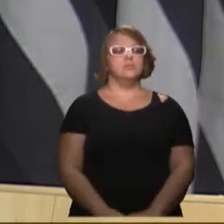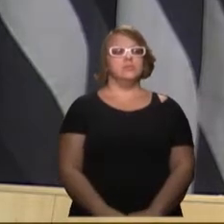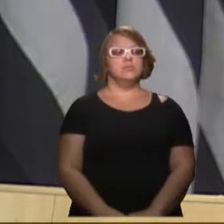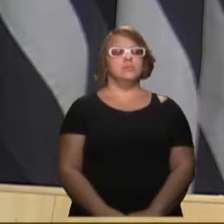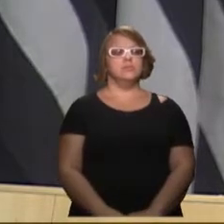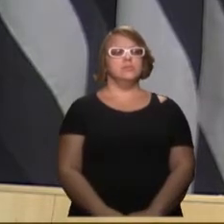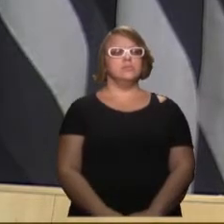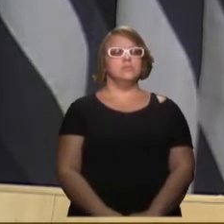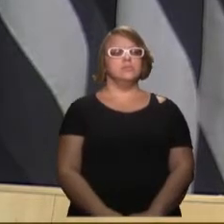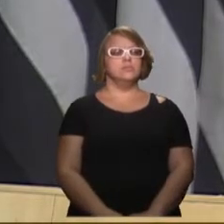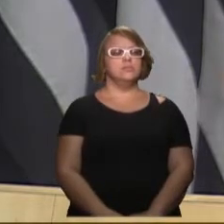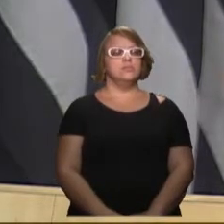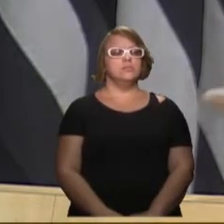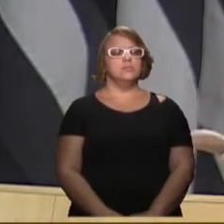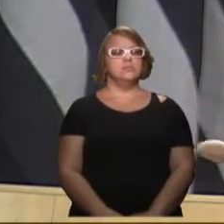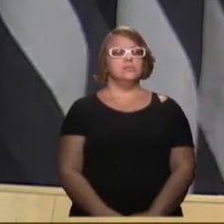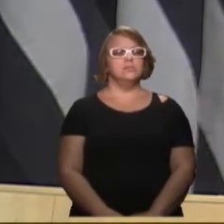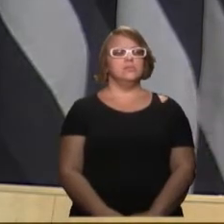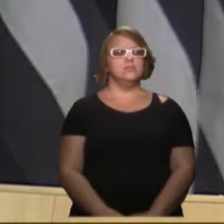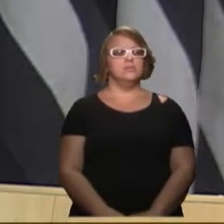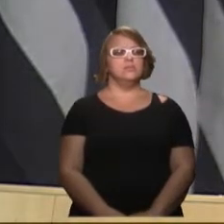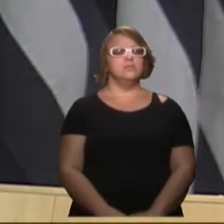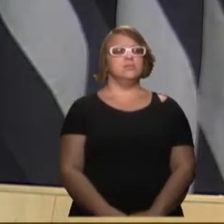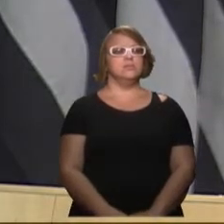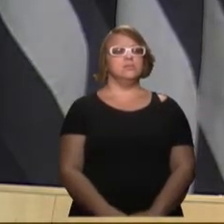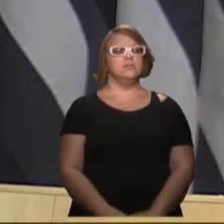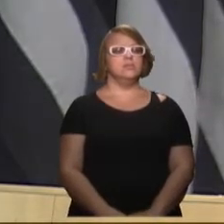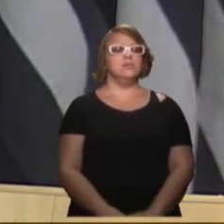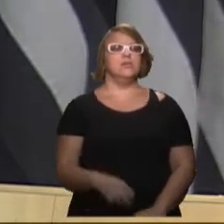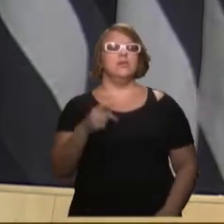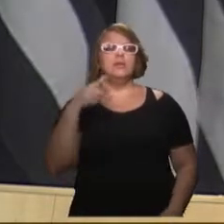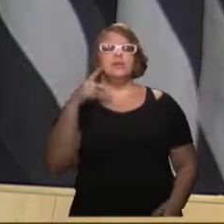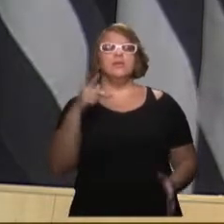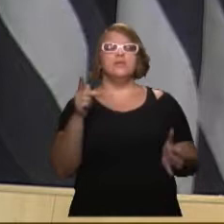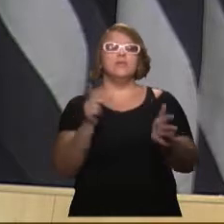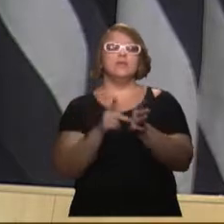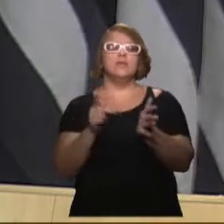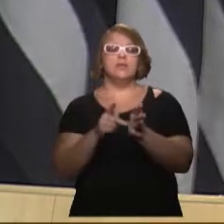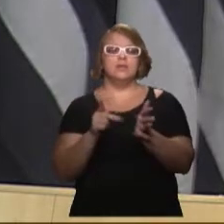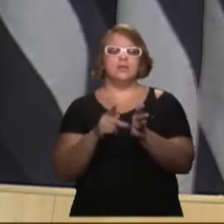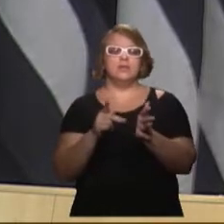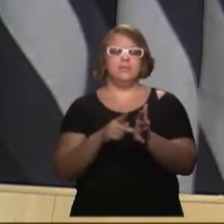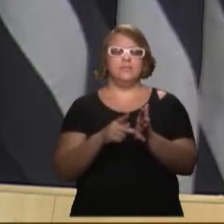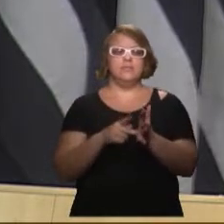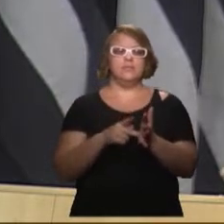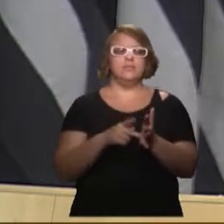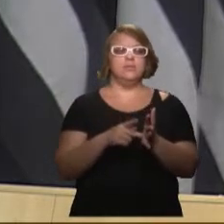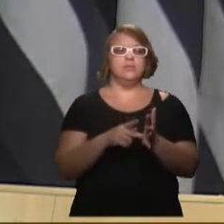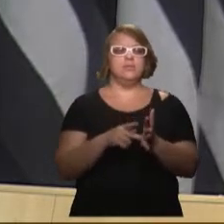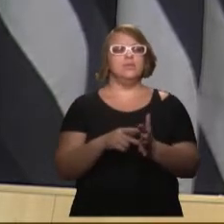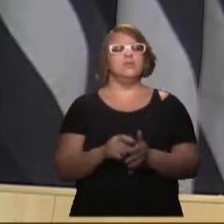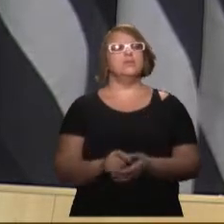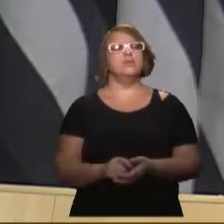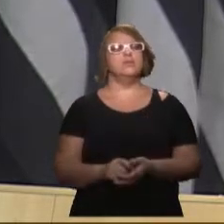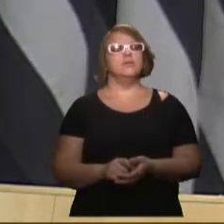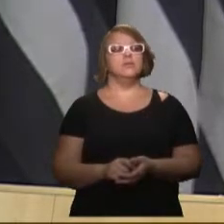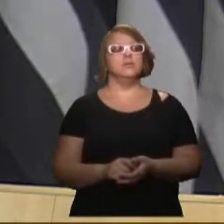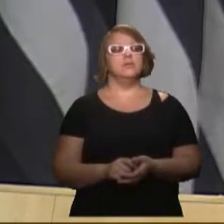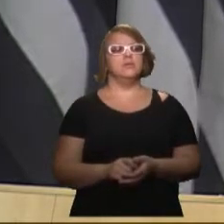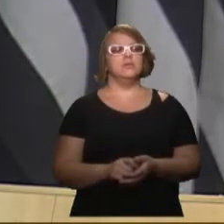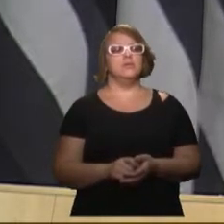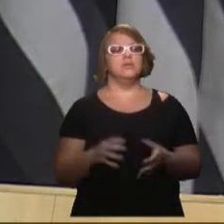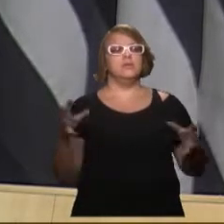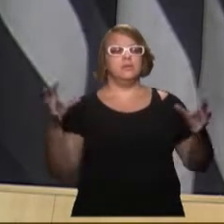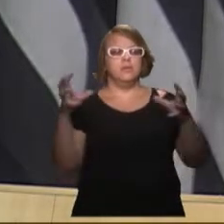pleito de uma situação dessa de isenção de taxa. Tem toda uma comissão para analisar os documentos,